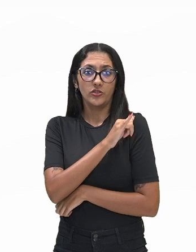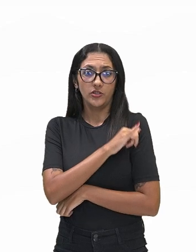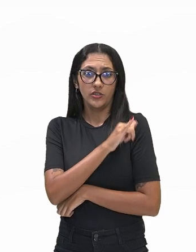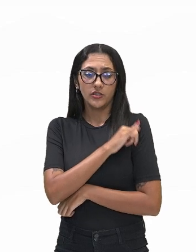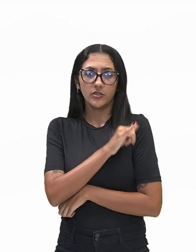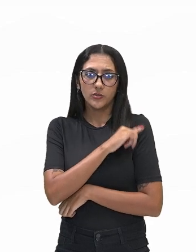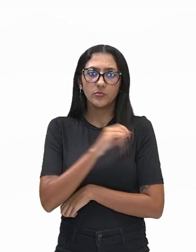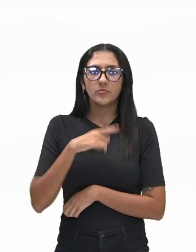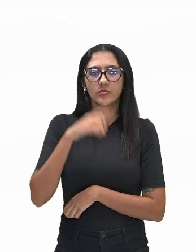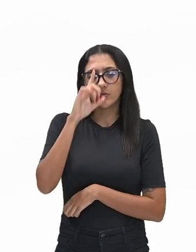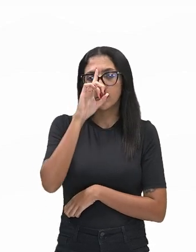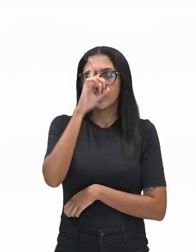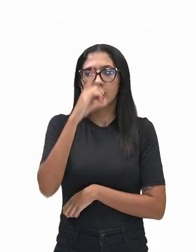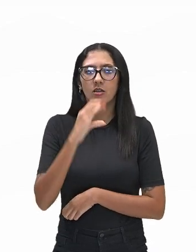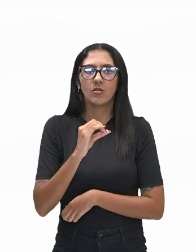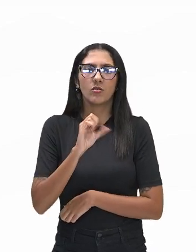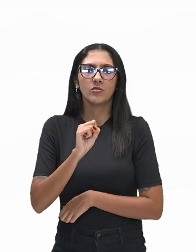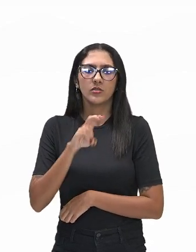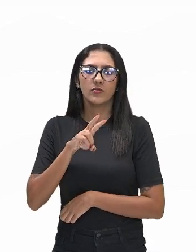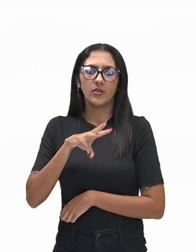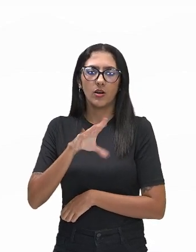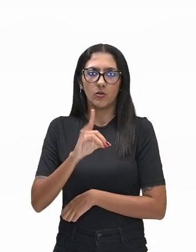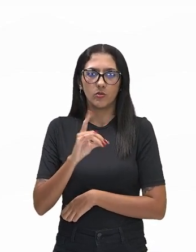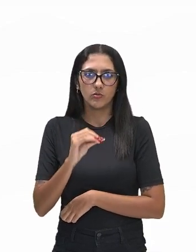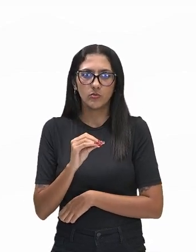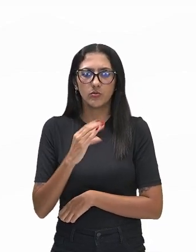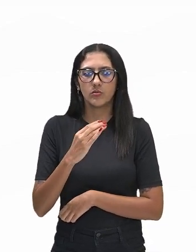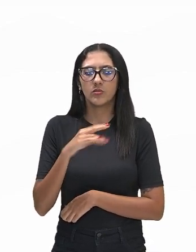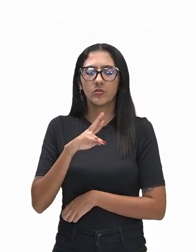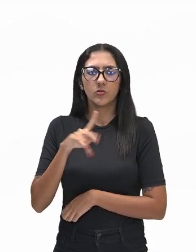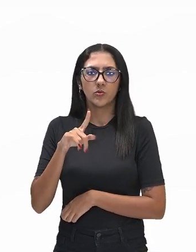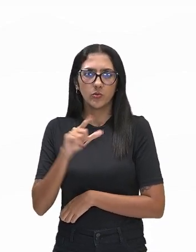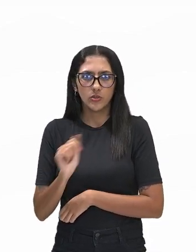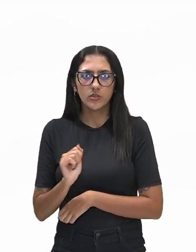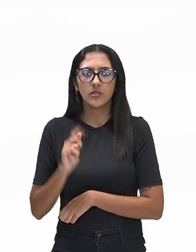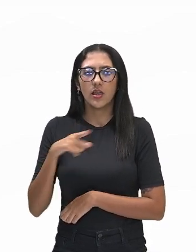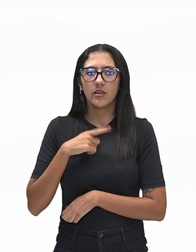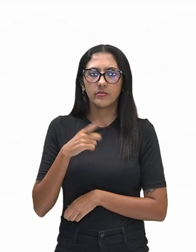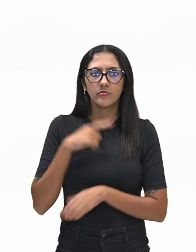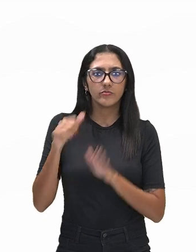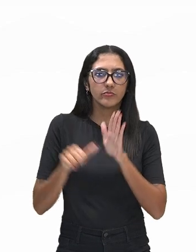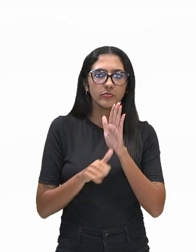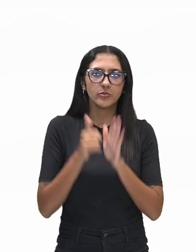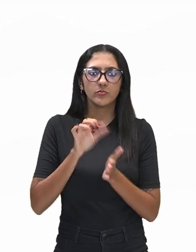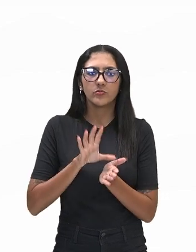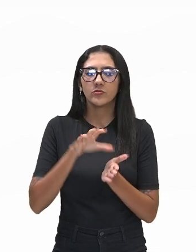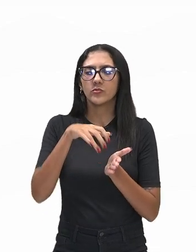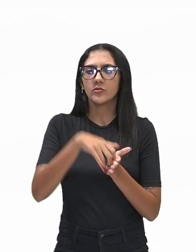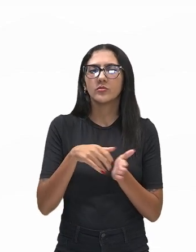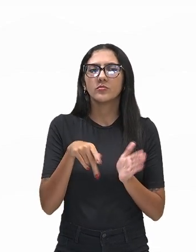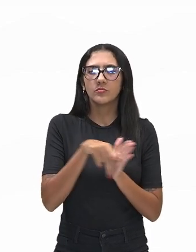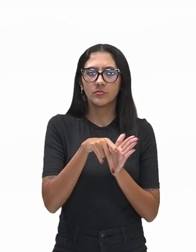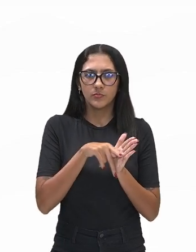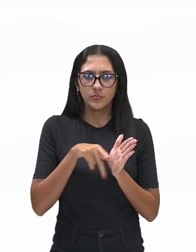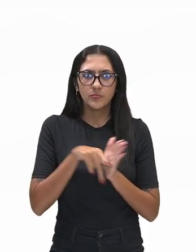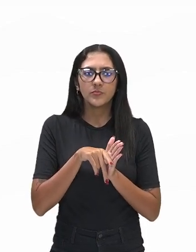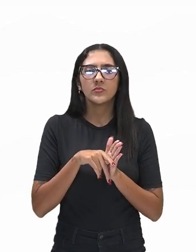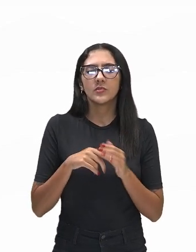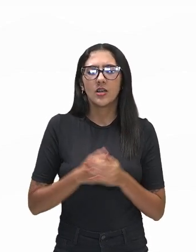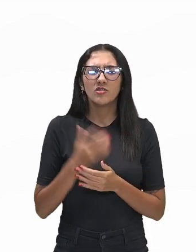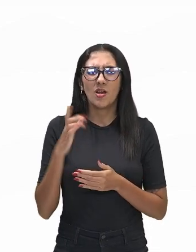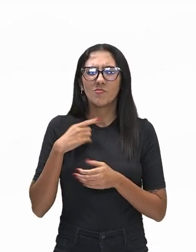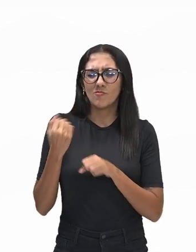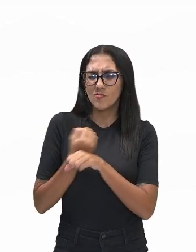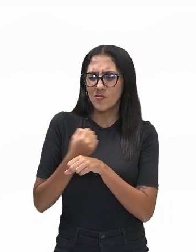pelo médico Oswaldo Cruz, que foi o fundador da saúde pública no país. Isso, olha, pessoal, há mais de